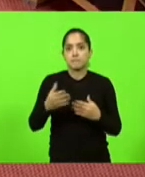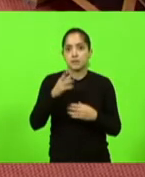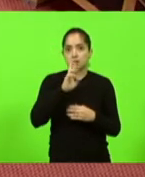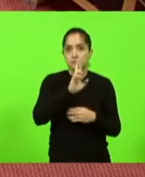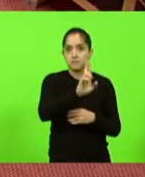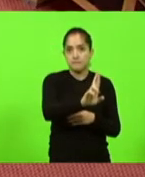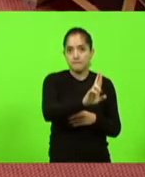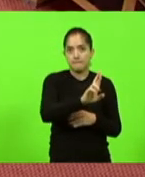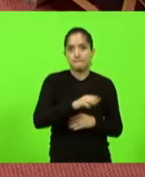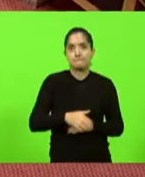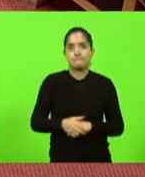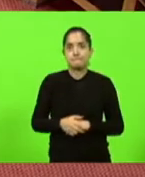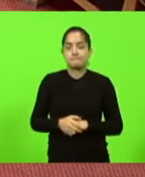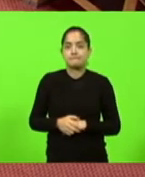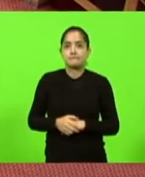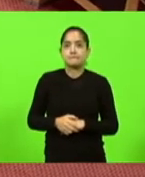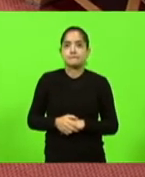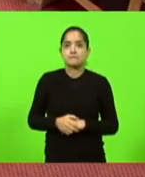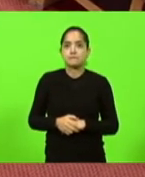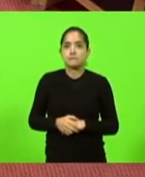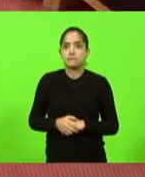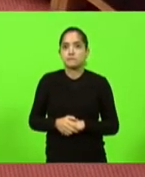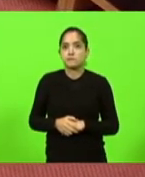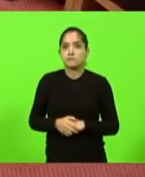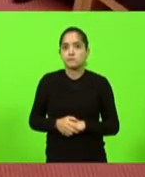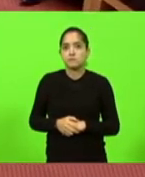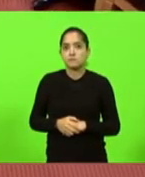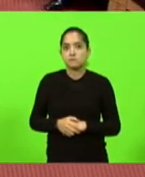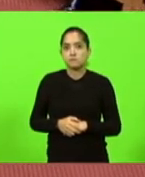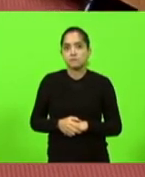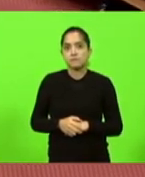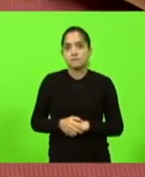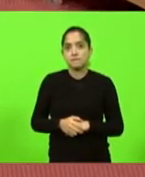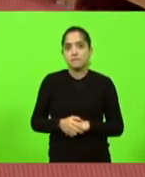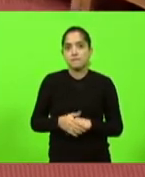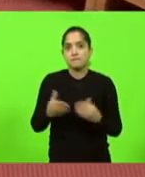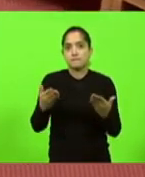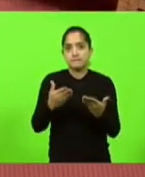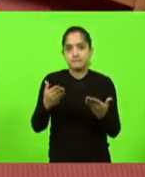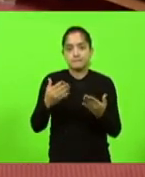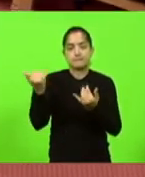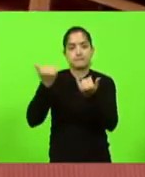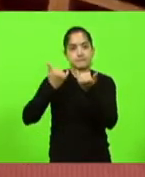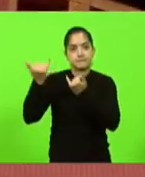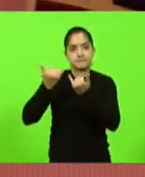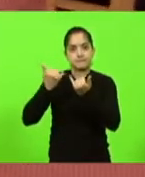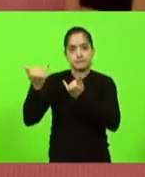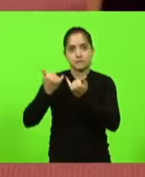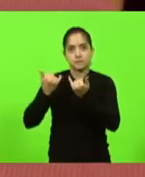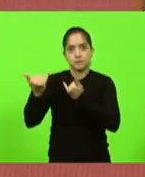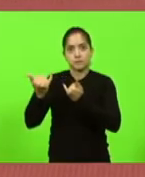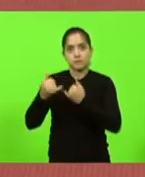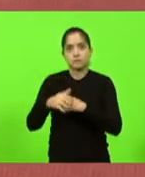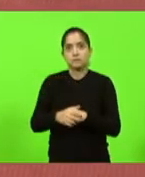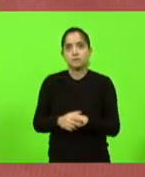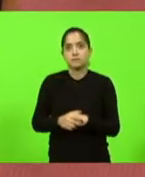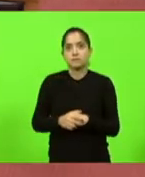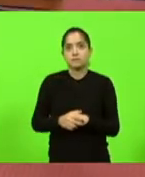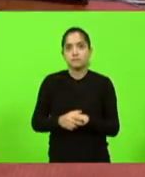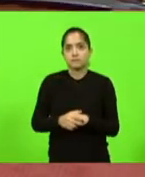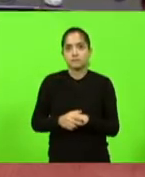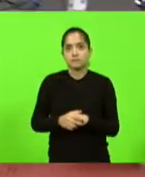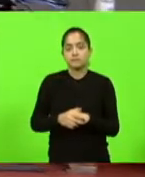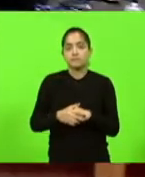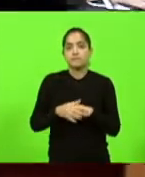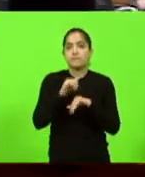o direito de responder. Muito obrigado. Quero responder novamente a desinformação passada pelo deputado Marcos Vieira, que faz isso ou por